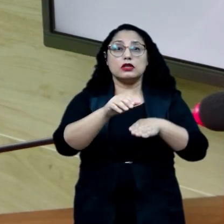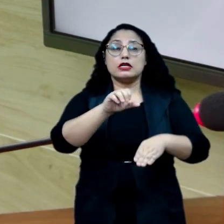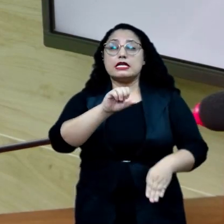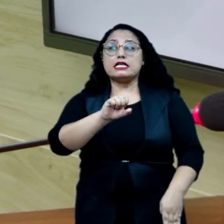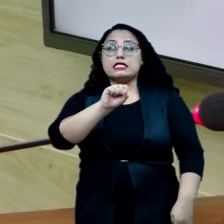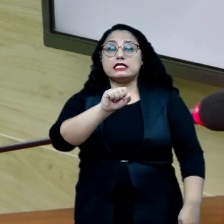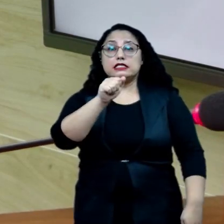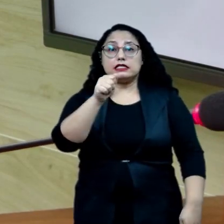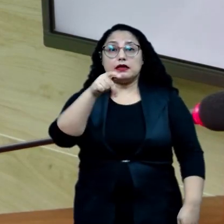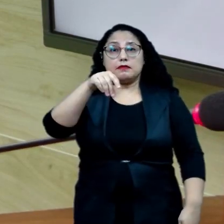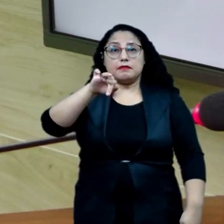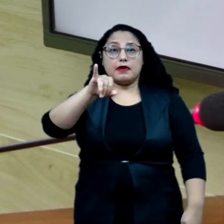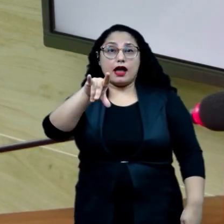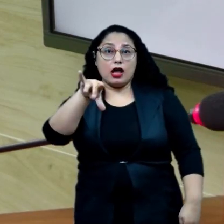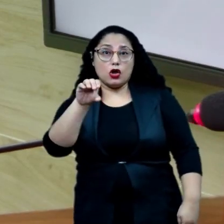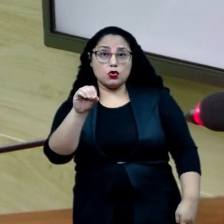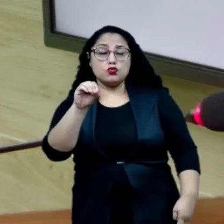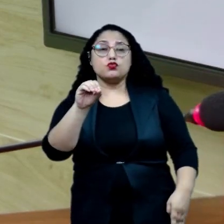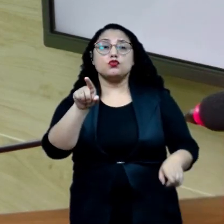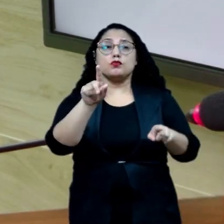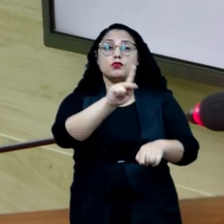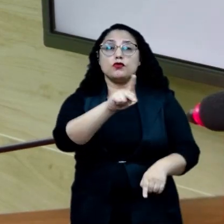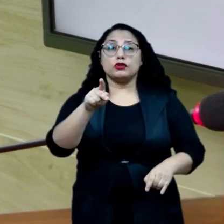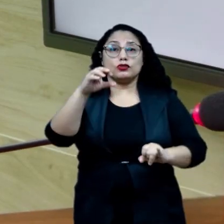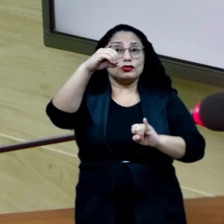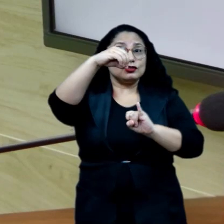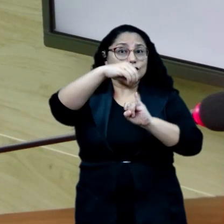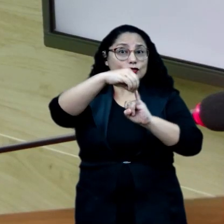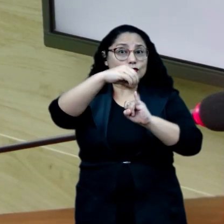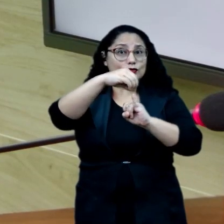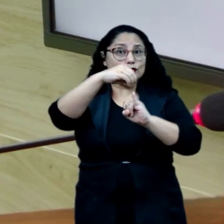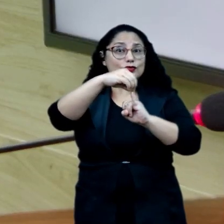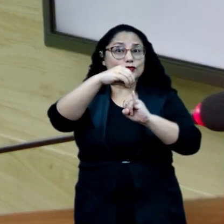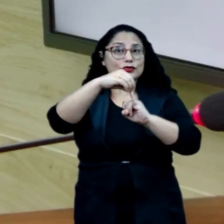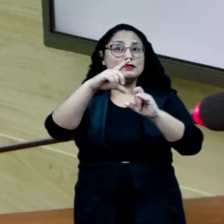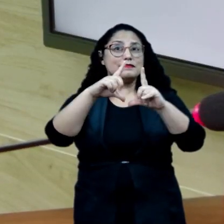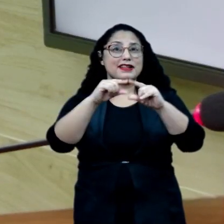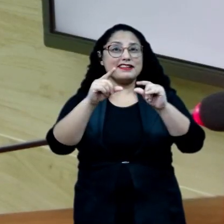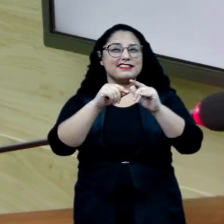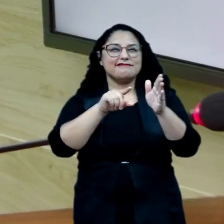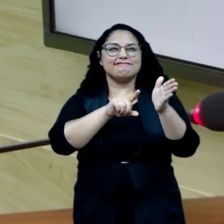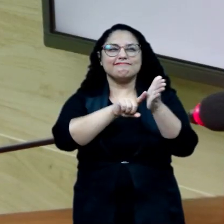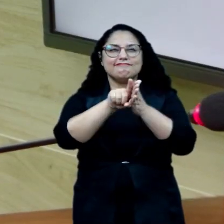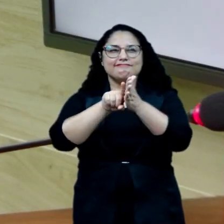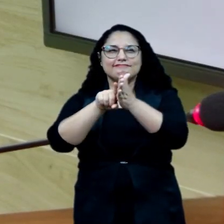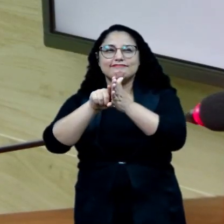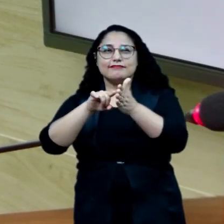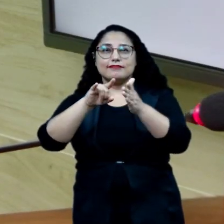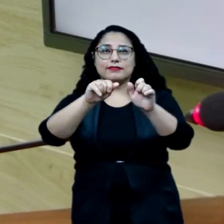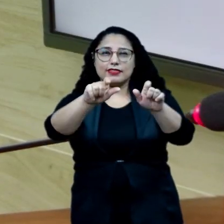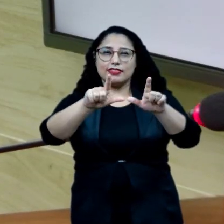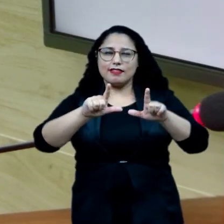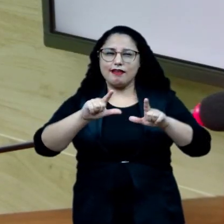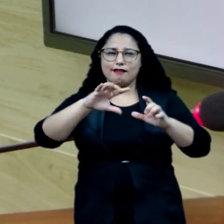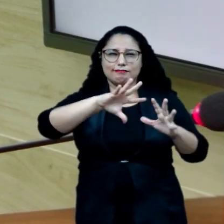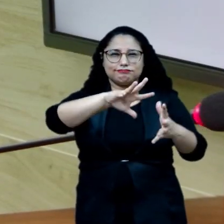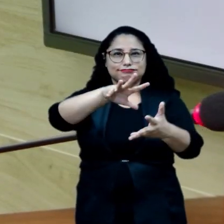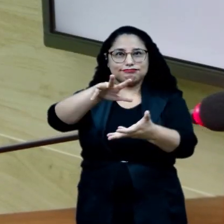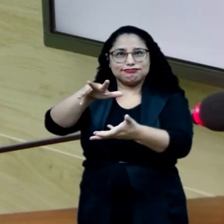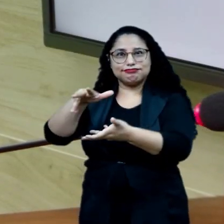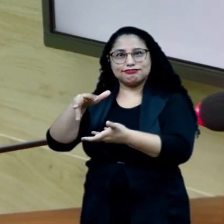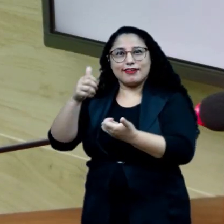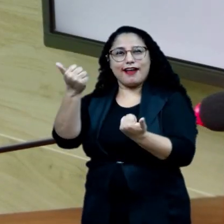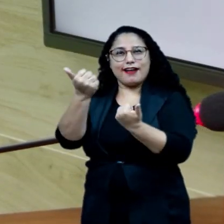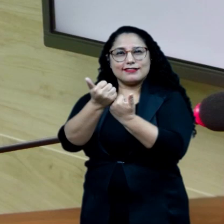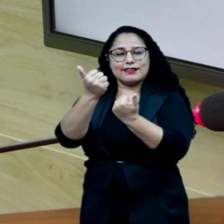Secretarial Concept, professor no Instituto Federal de Brasília e conferencista na certificação internacional em assessoria